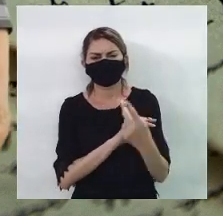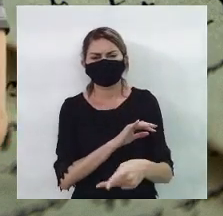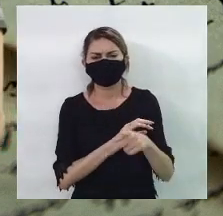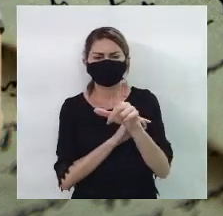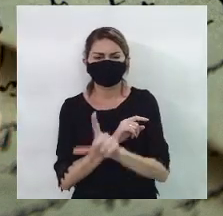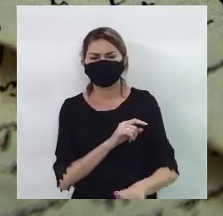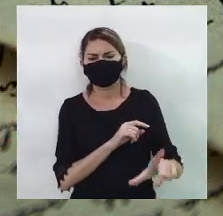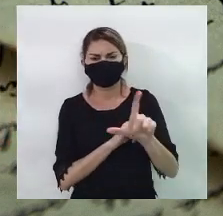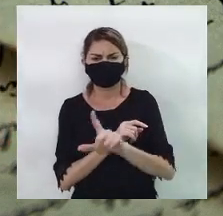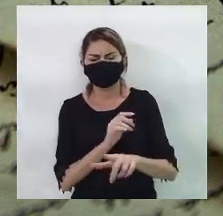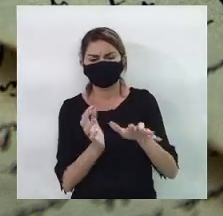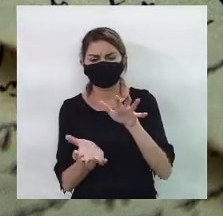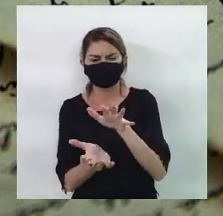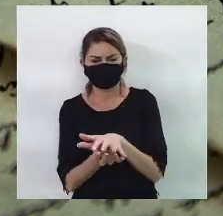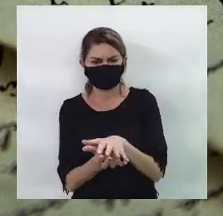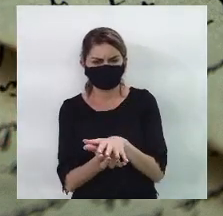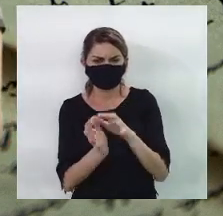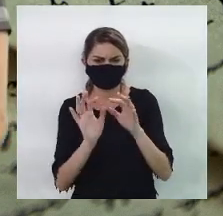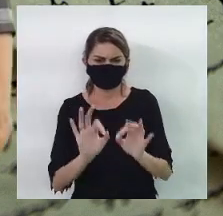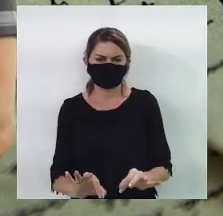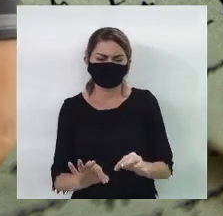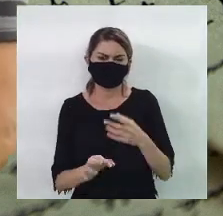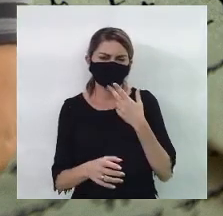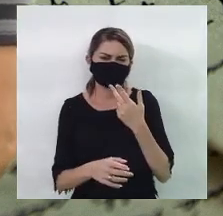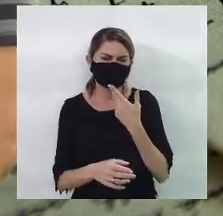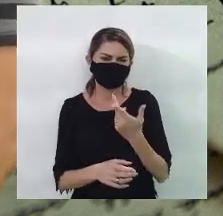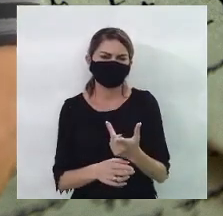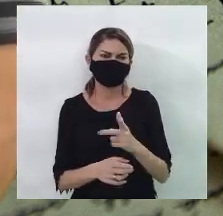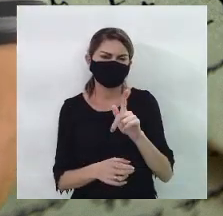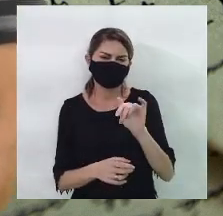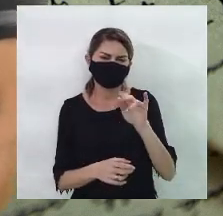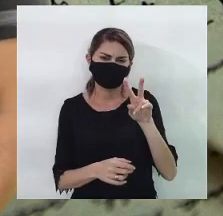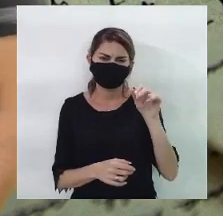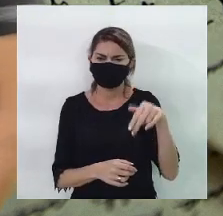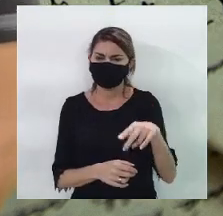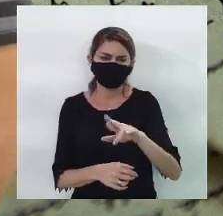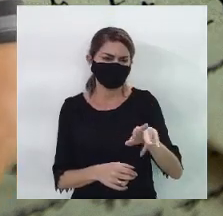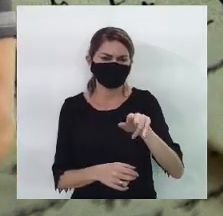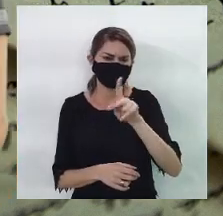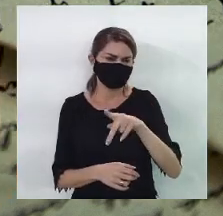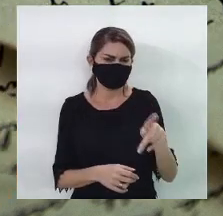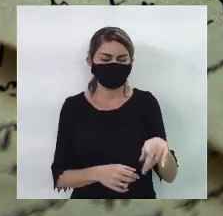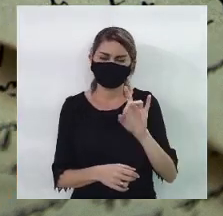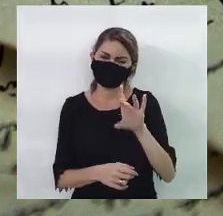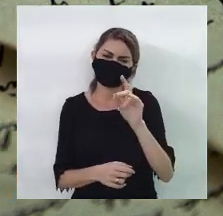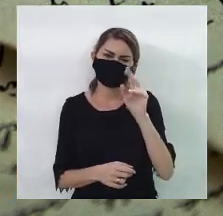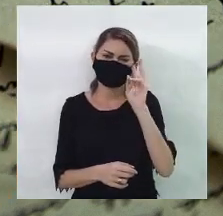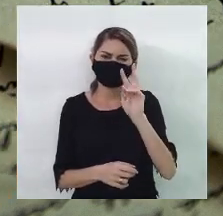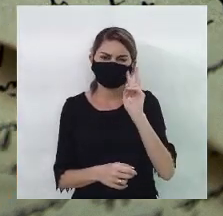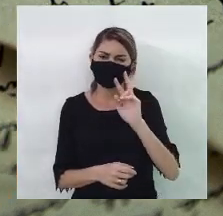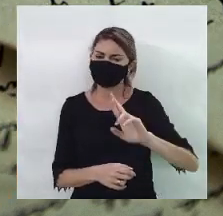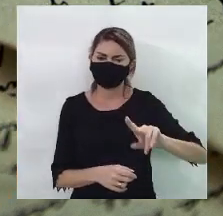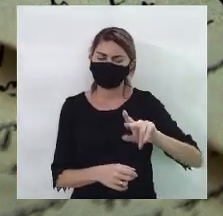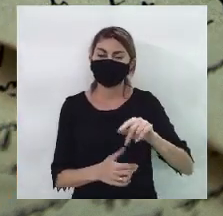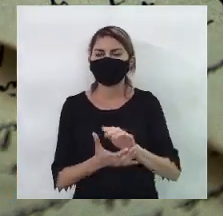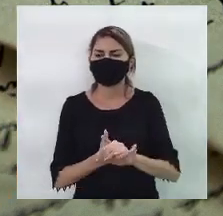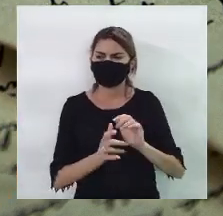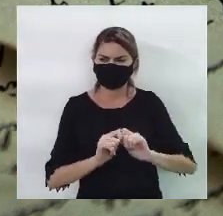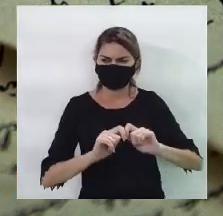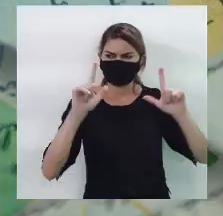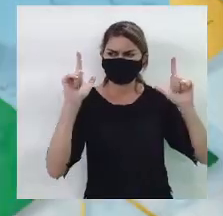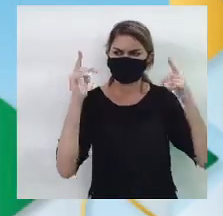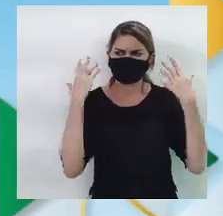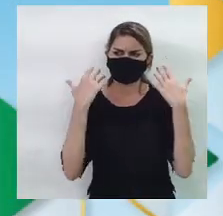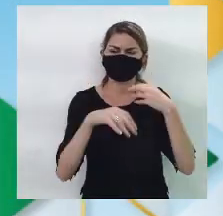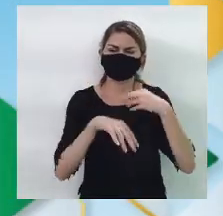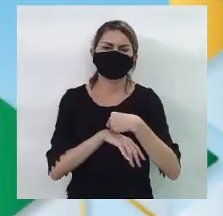literatura pernambucana, certo? Falei, mas Gilvan Lemos não era professor, não era? Só para lembrar disso, ele não era. Então, aqui na tela, trago